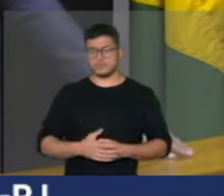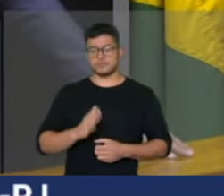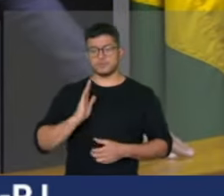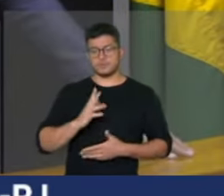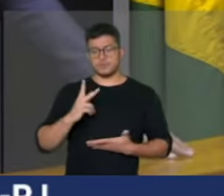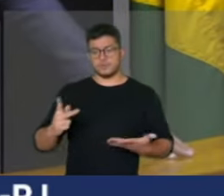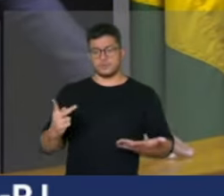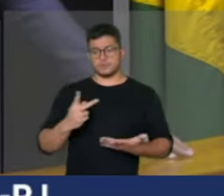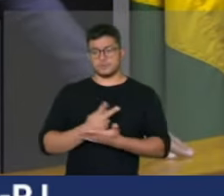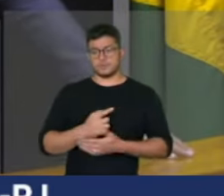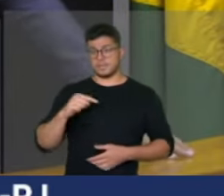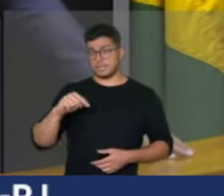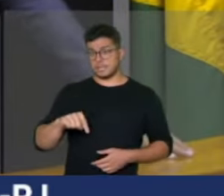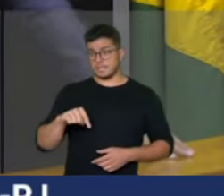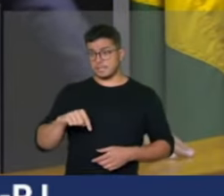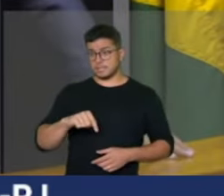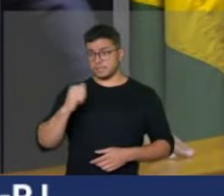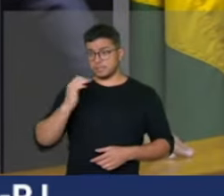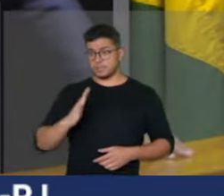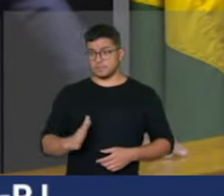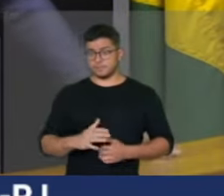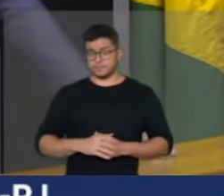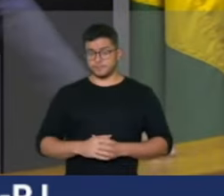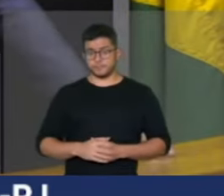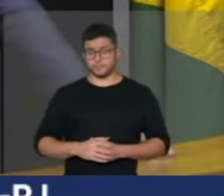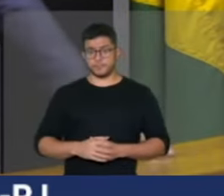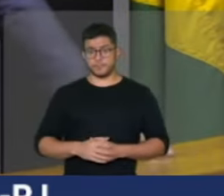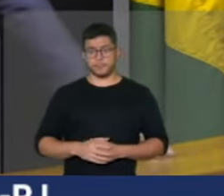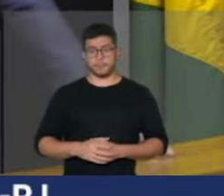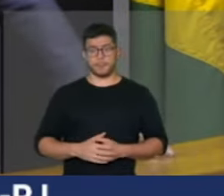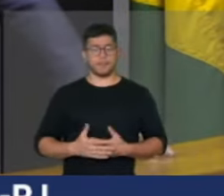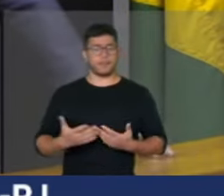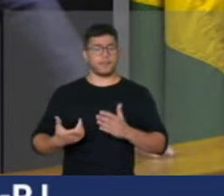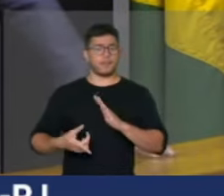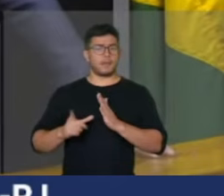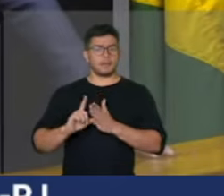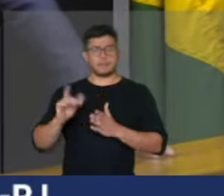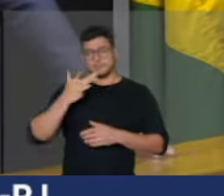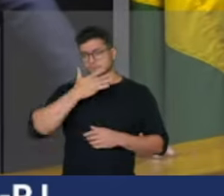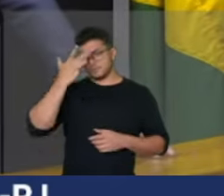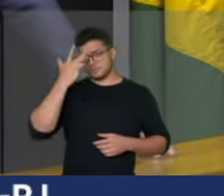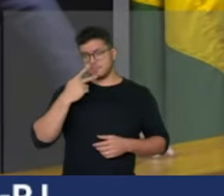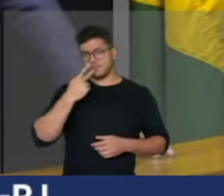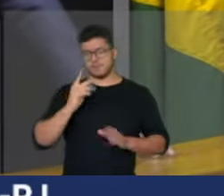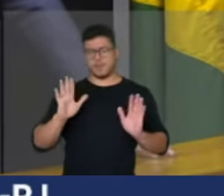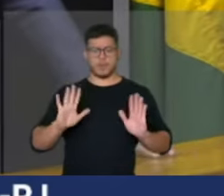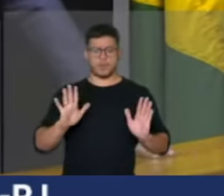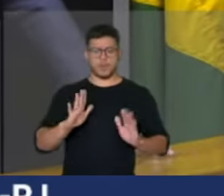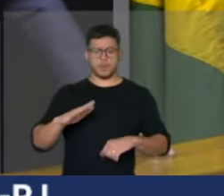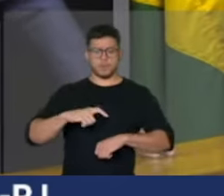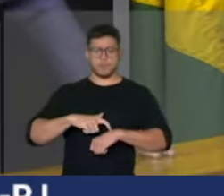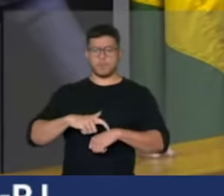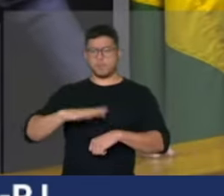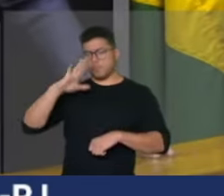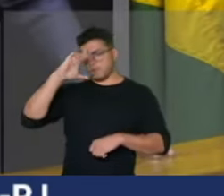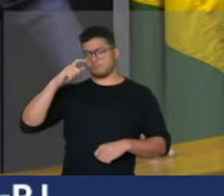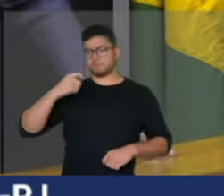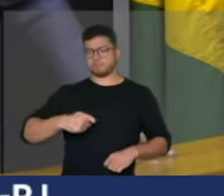país, sob aplausos daqueles que diziam que durante o regime militar eles